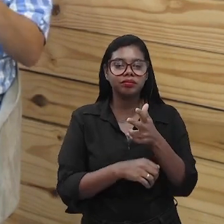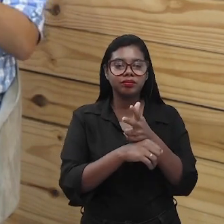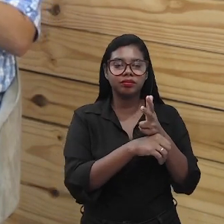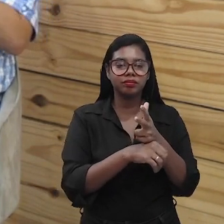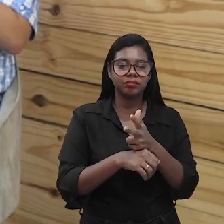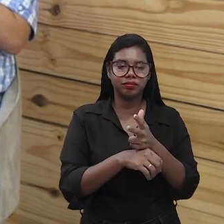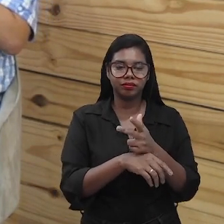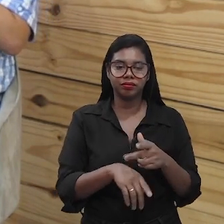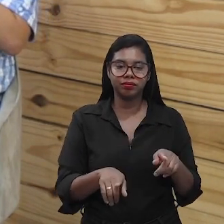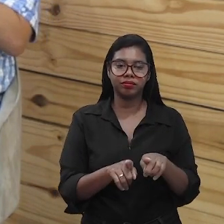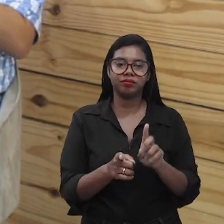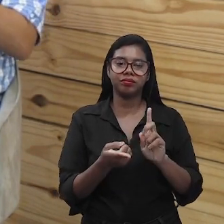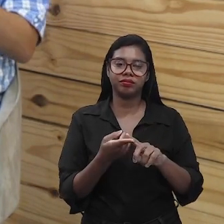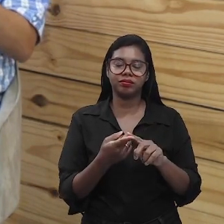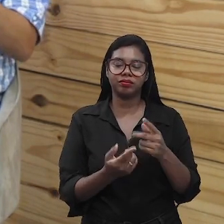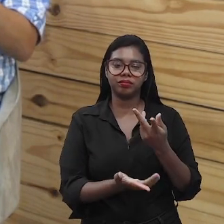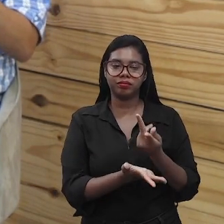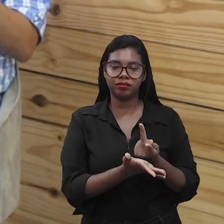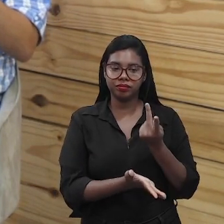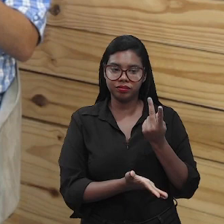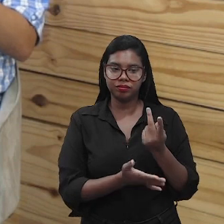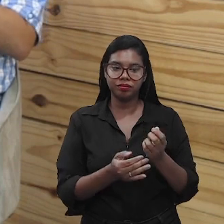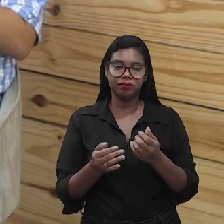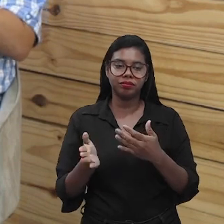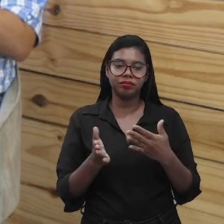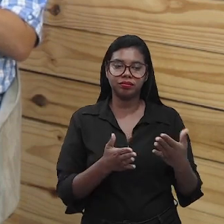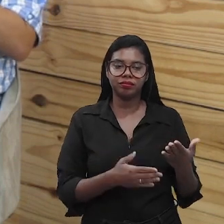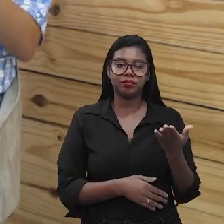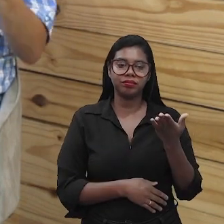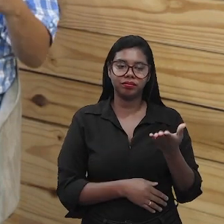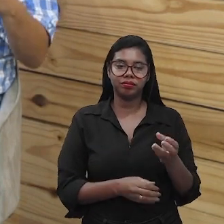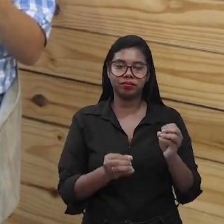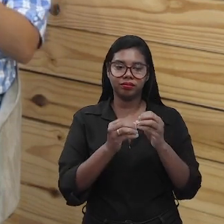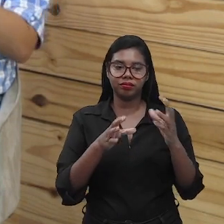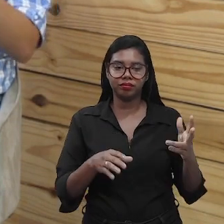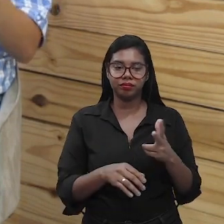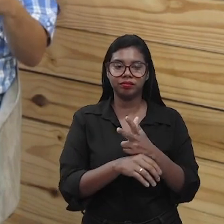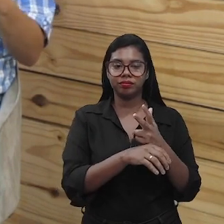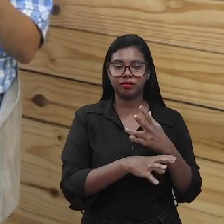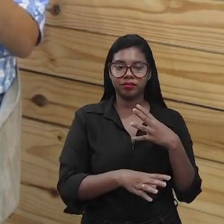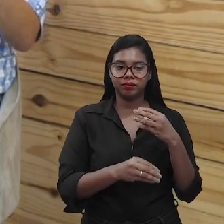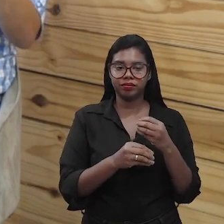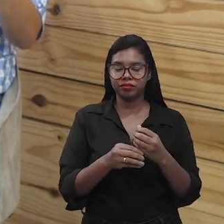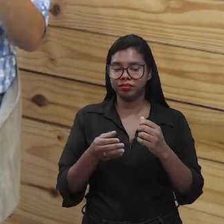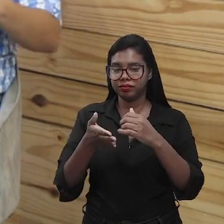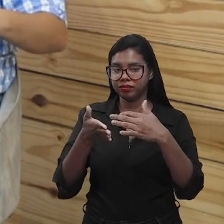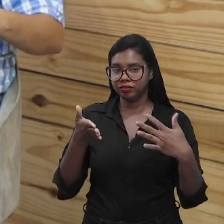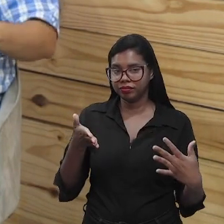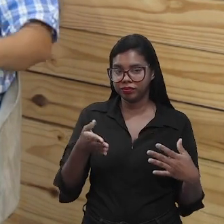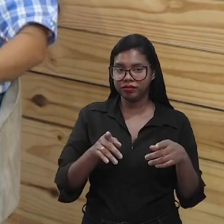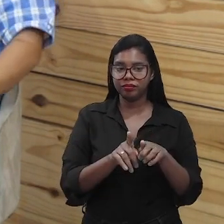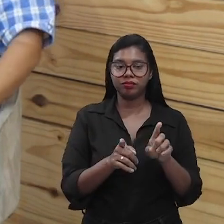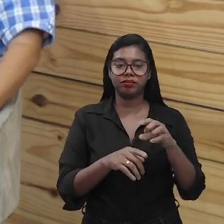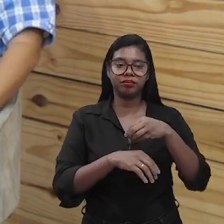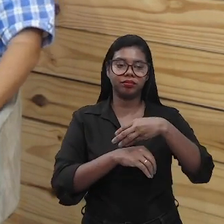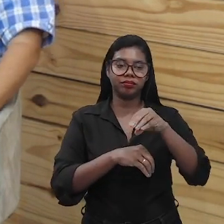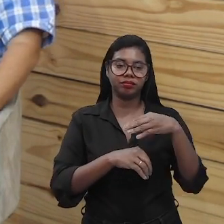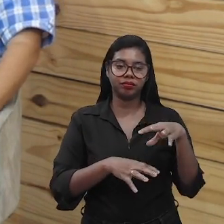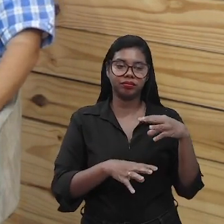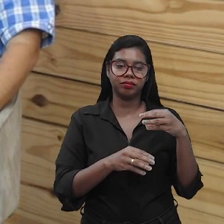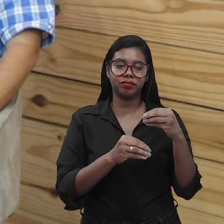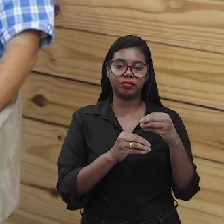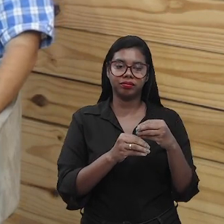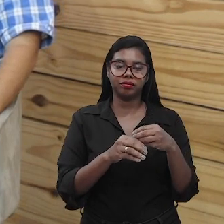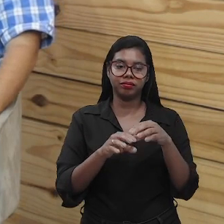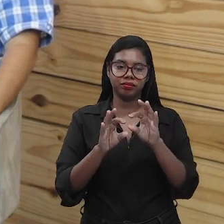filme. Então, se você cria um canal e vai escrever, né, postagens, né, criar uma linha editorial, que é importante também,